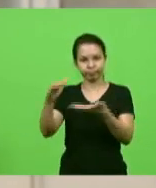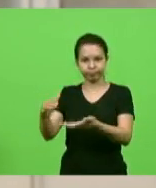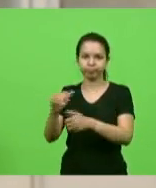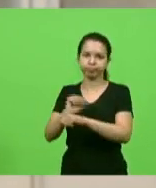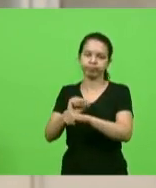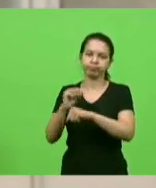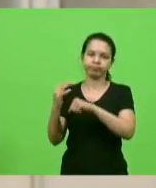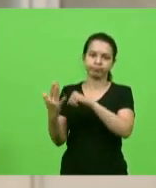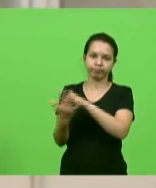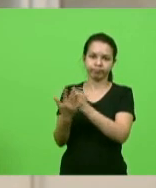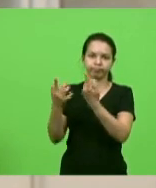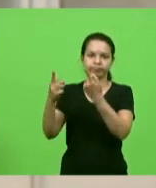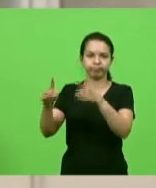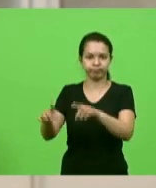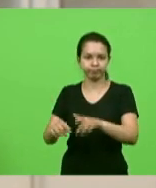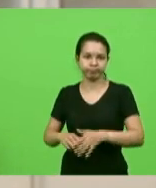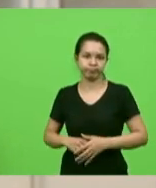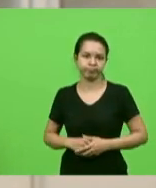pandemia